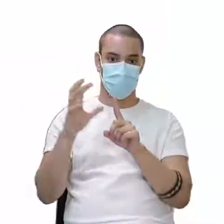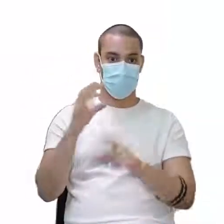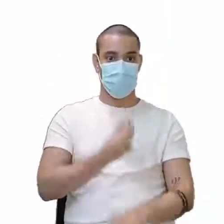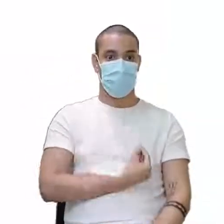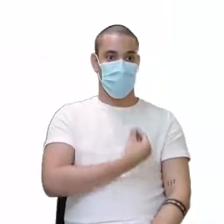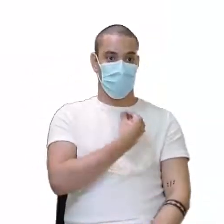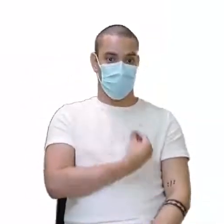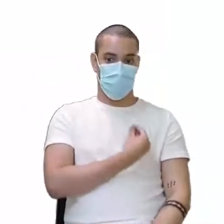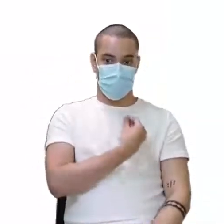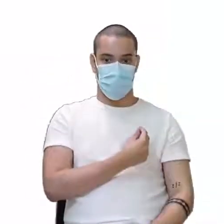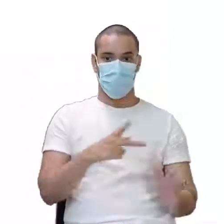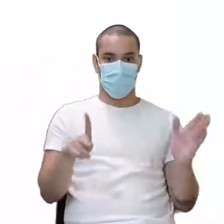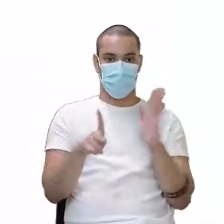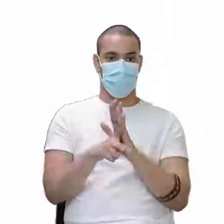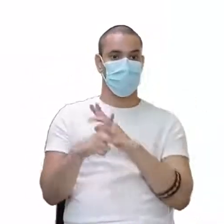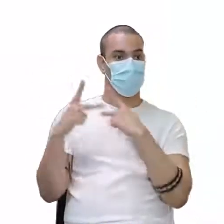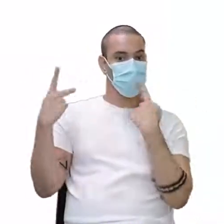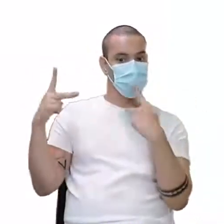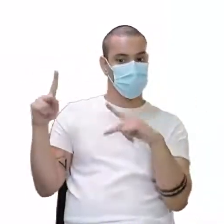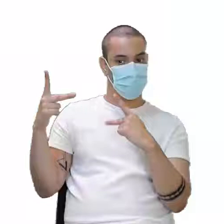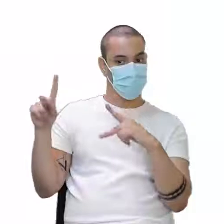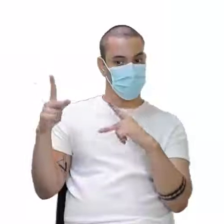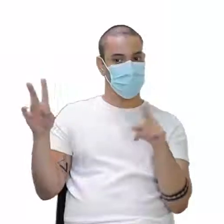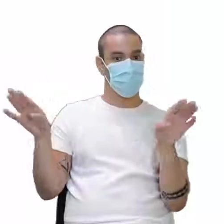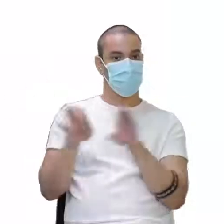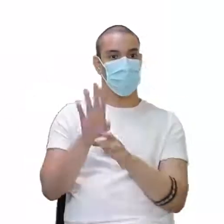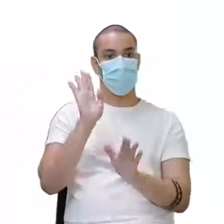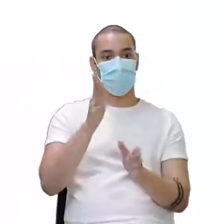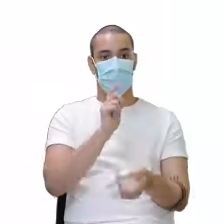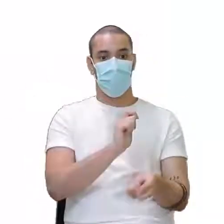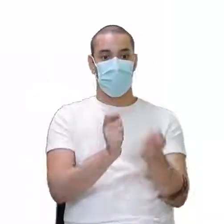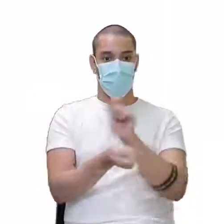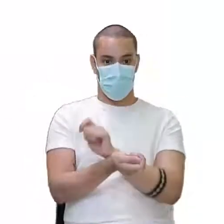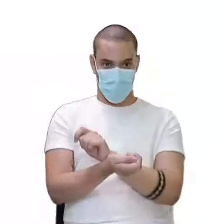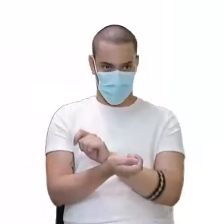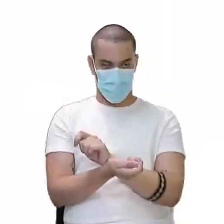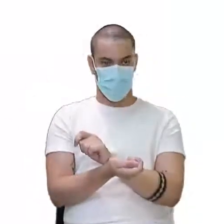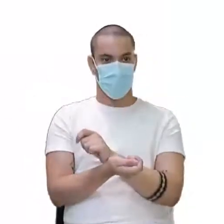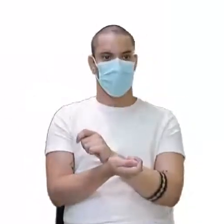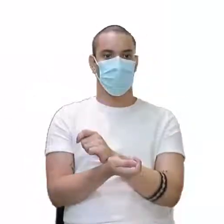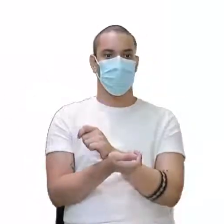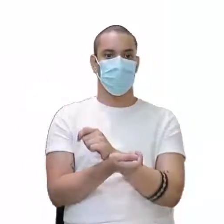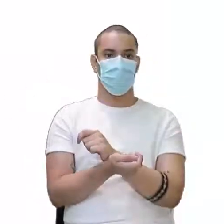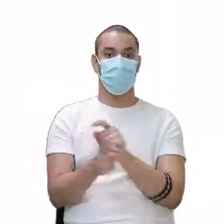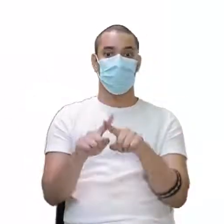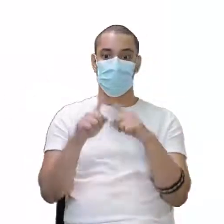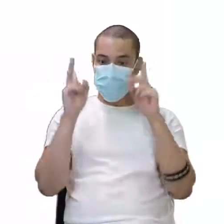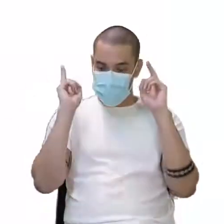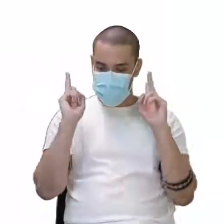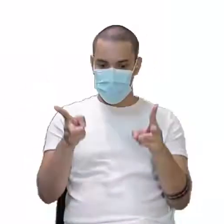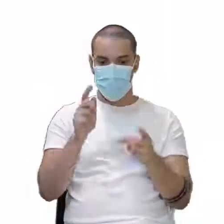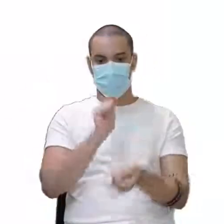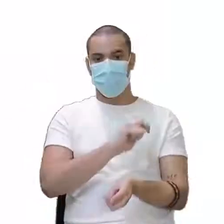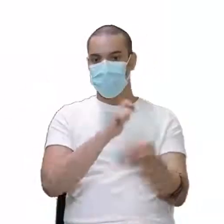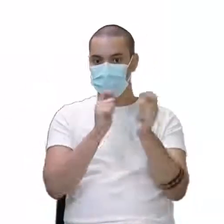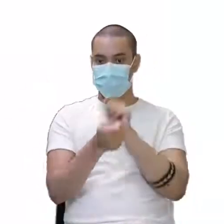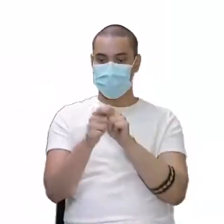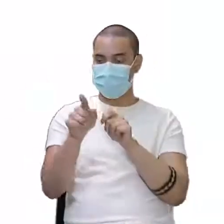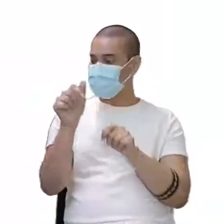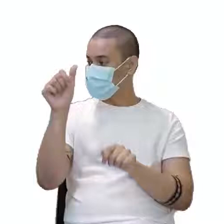de vida desses organismos, desses seres vivos que estão adaptados aos seus ambientes. Só que mesmo eles estando adaptados, queridas,